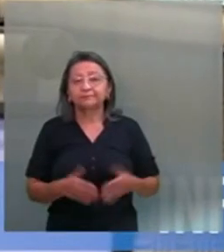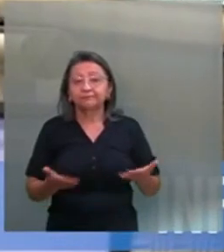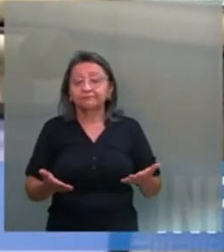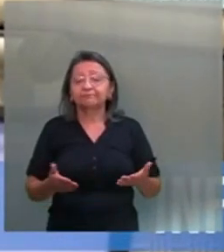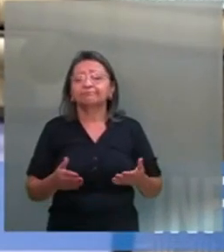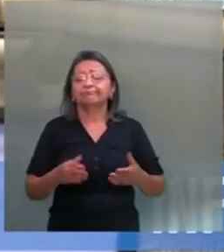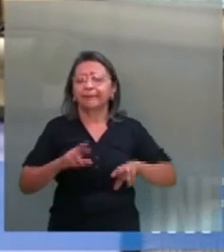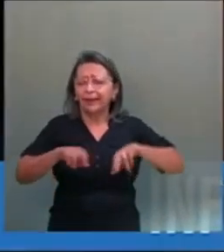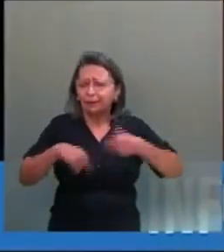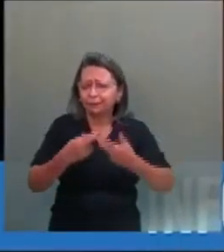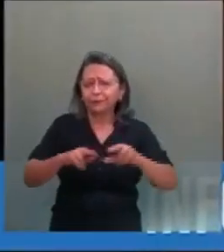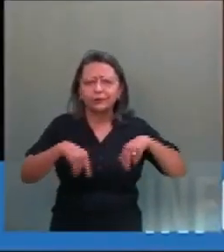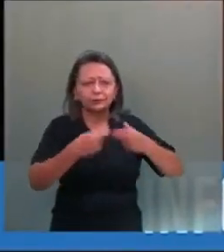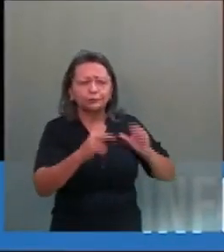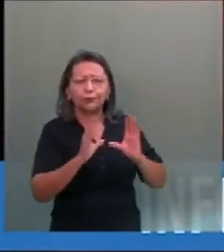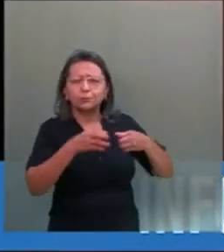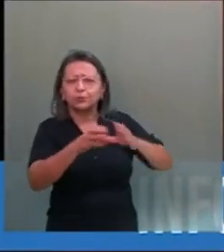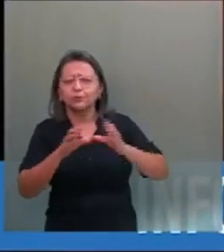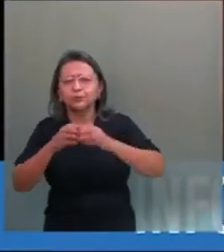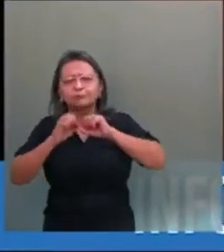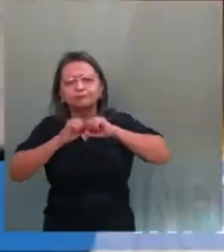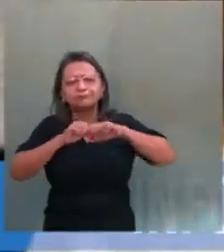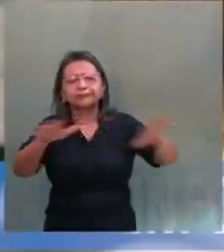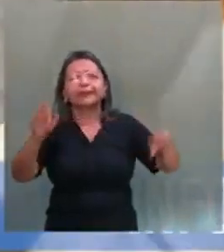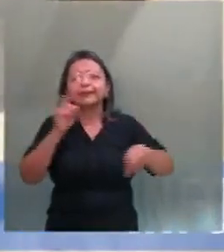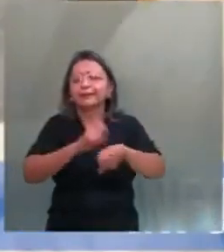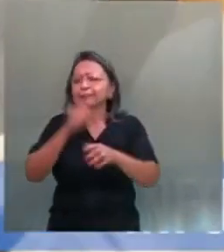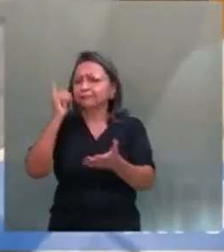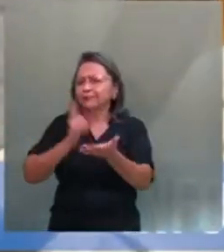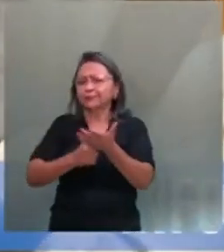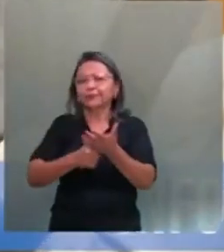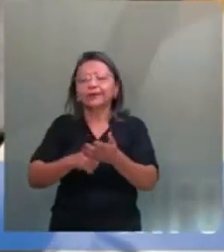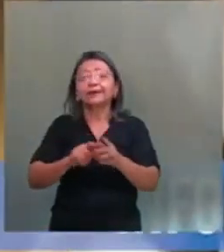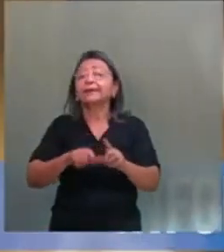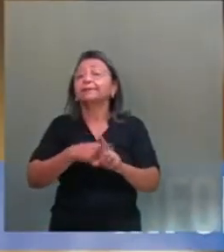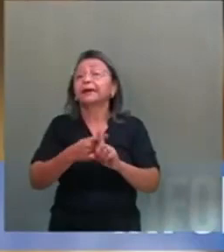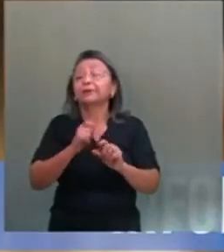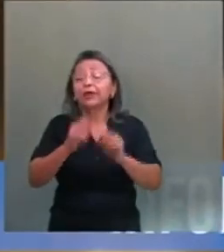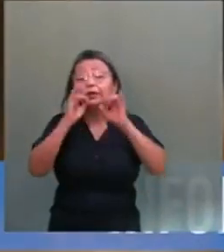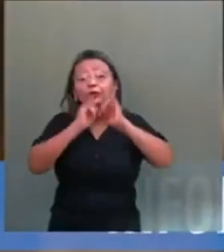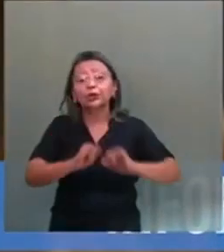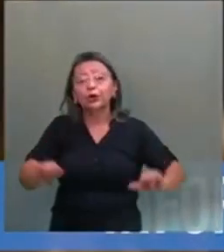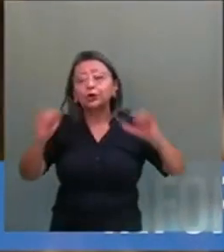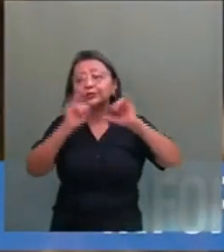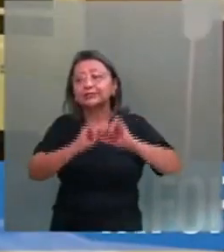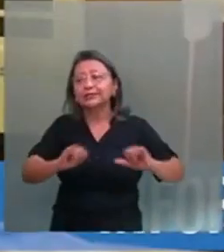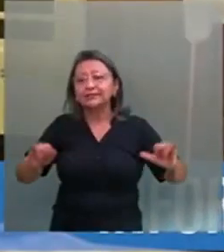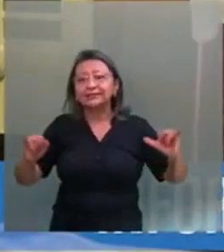Sessões plenárias e comissões transmitidas em tempo real. E mais, notícias,